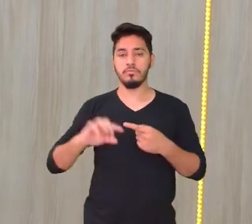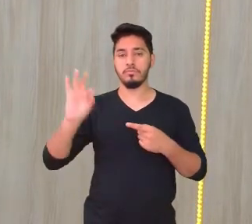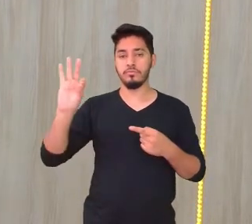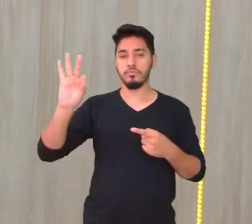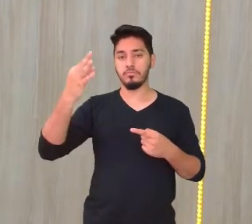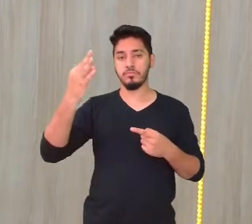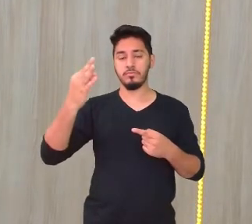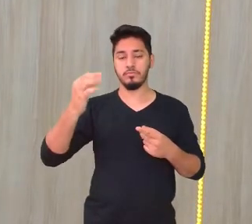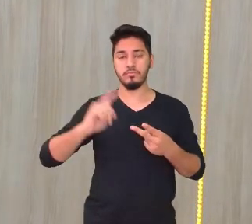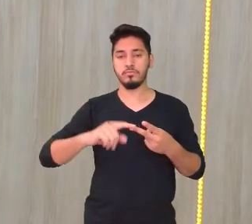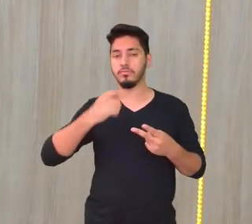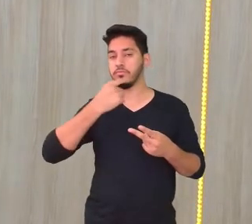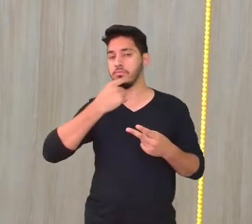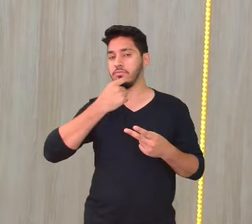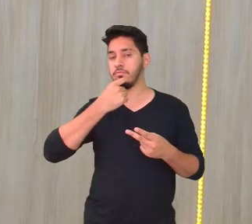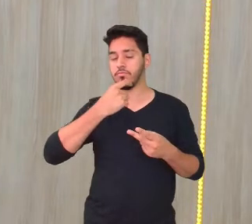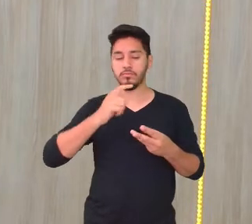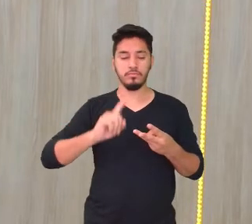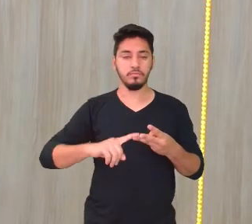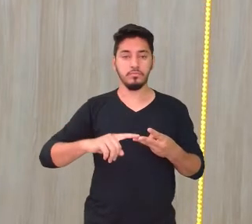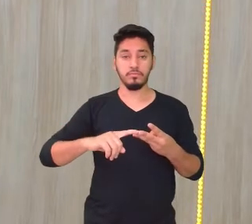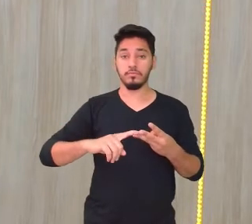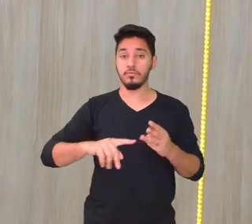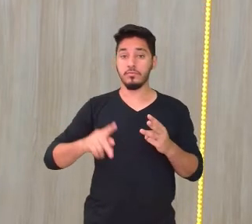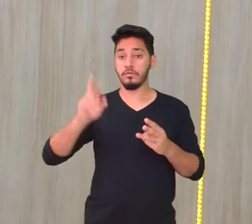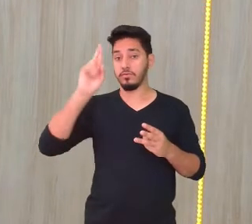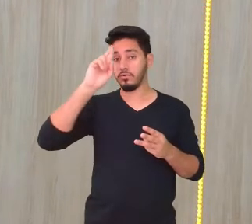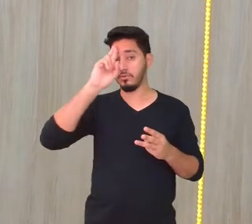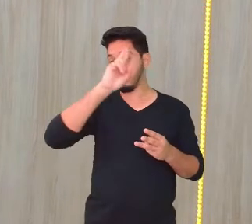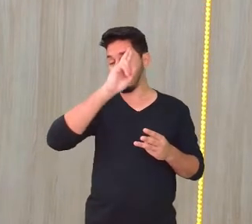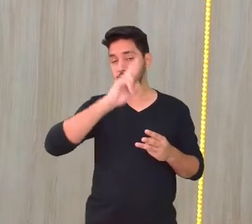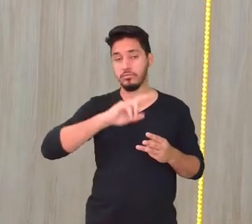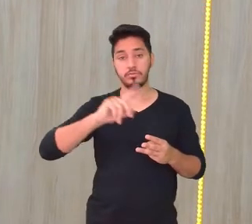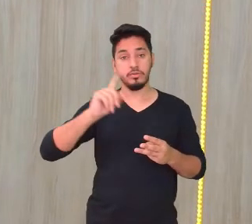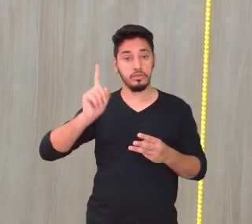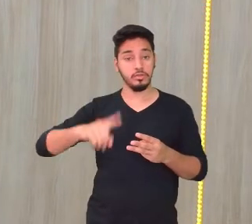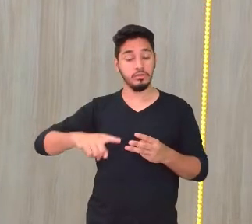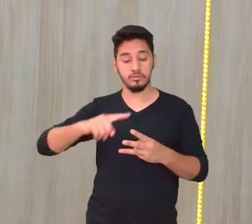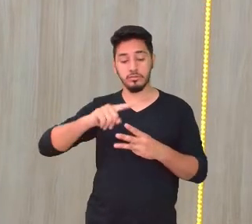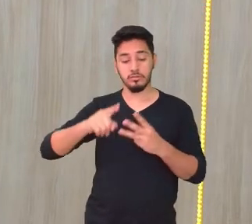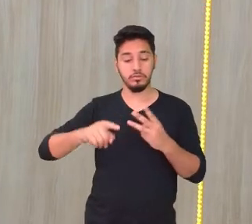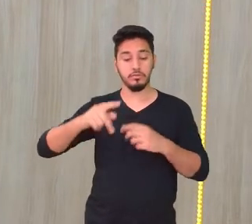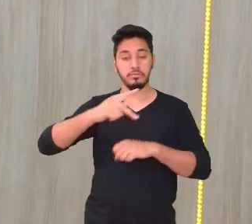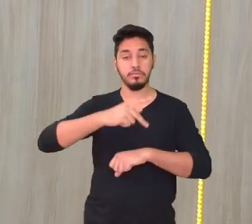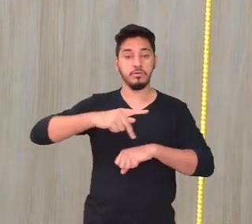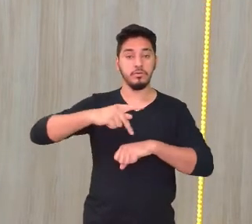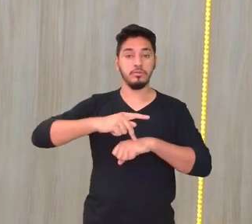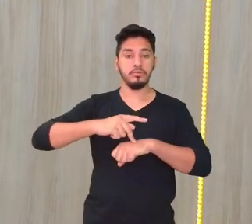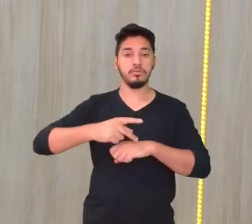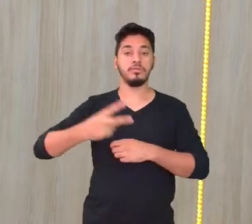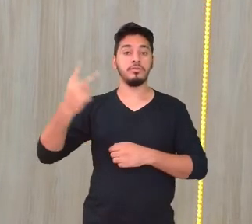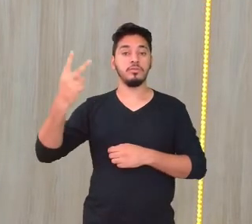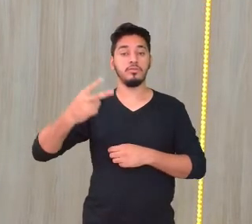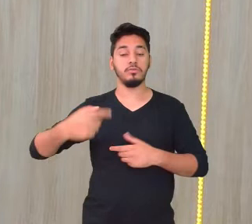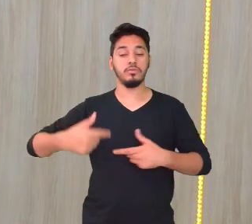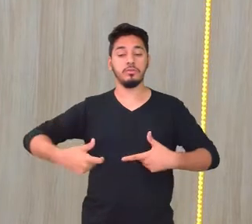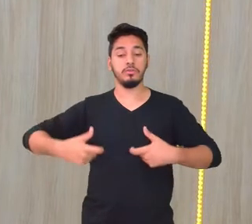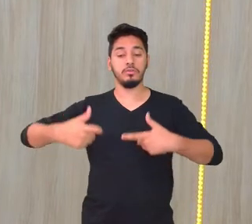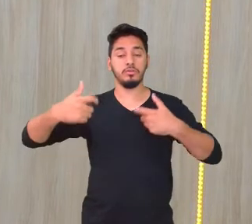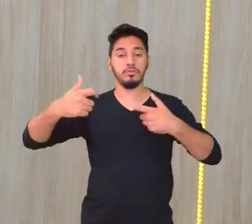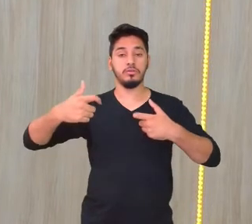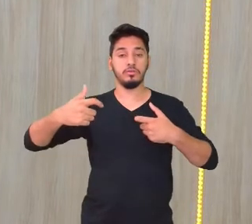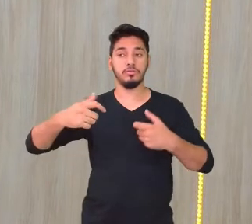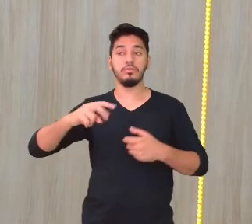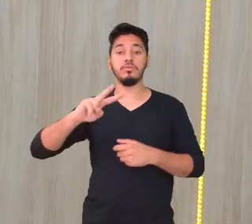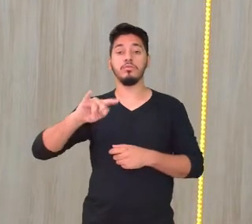França, Inglaterra e Rússia. E esses países, na Segunda Guerra Mundial, eles vão